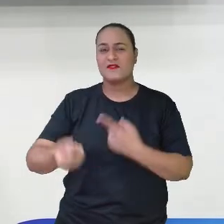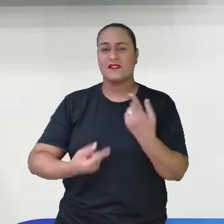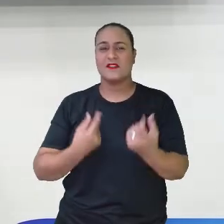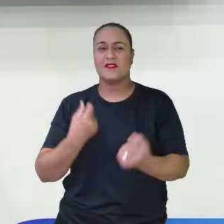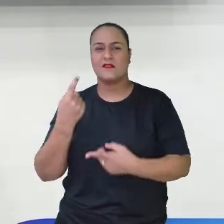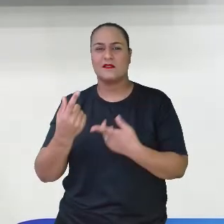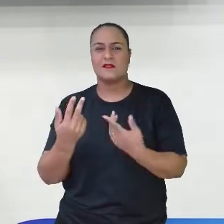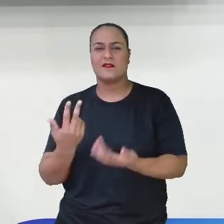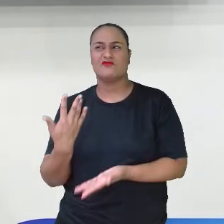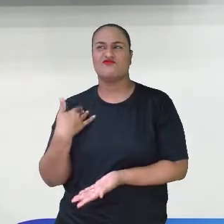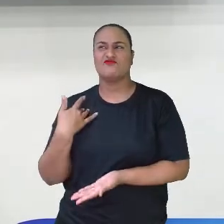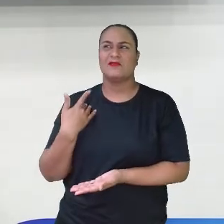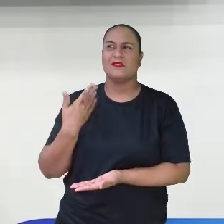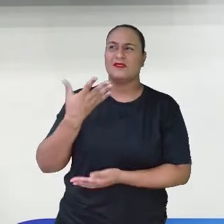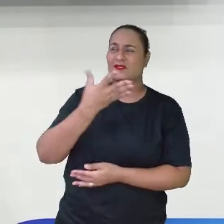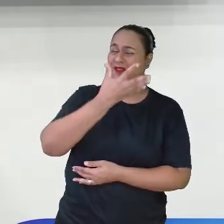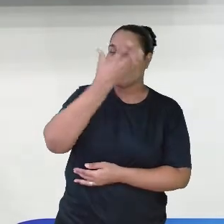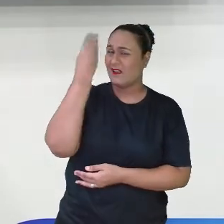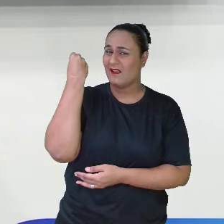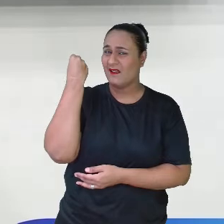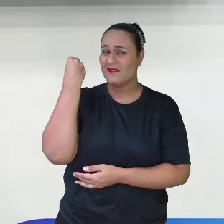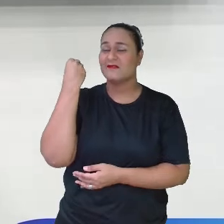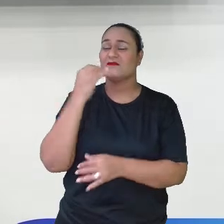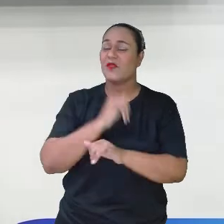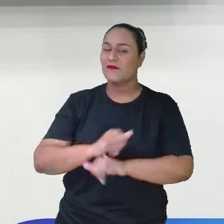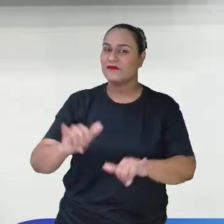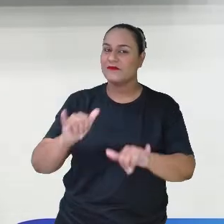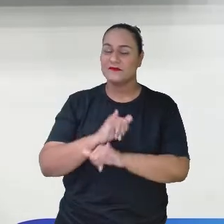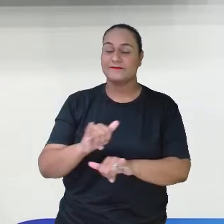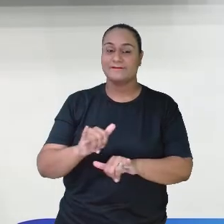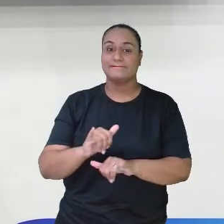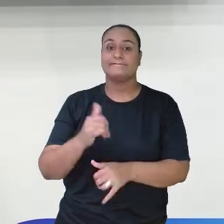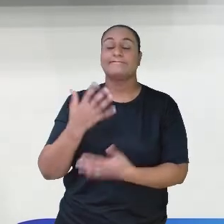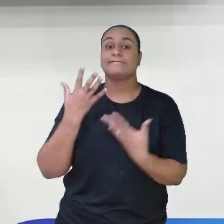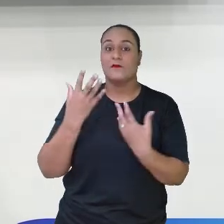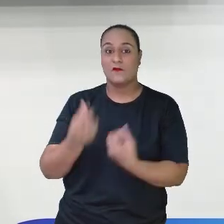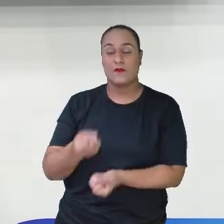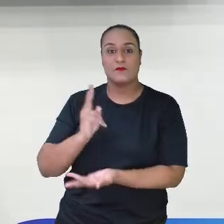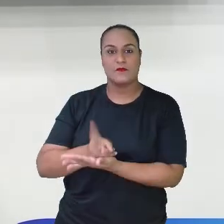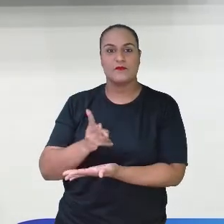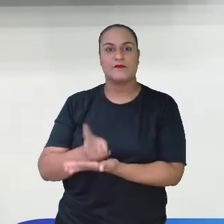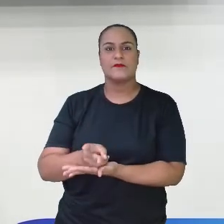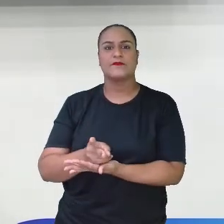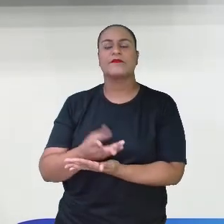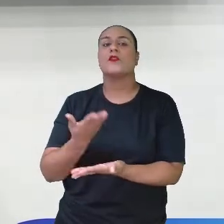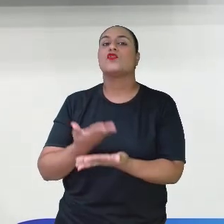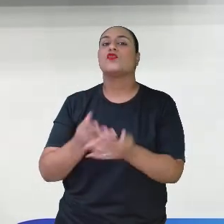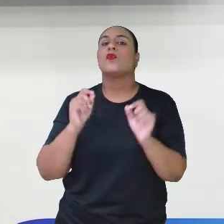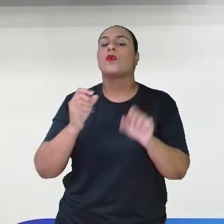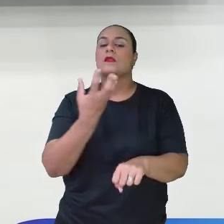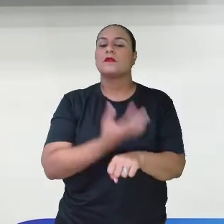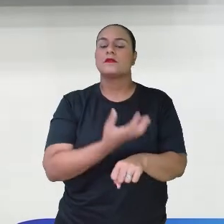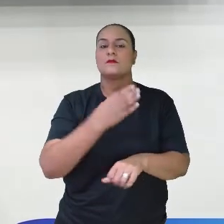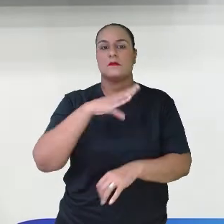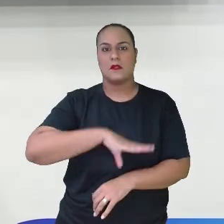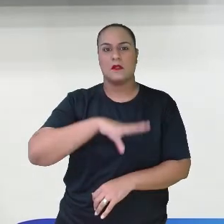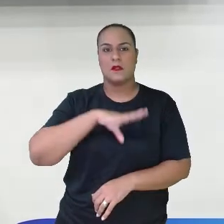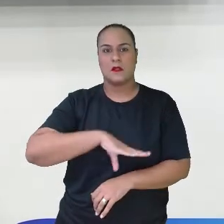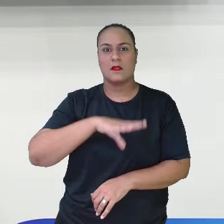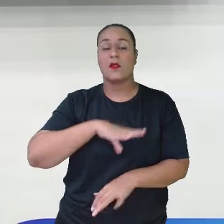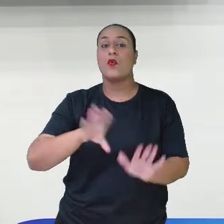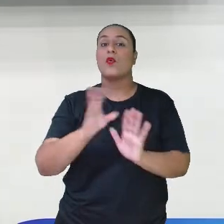meio esquecido mesmo, meio avoado. Mas vamos lá. Vamos estudar hoje o quê? Língua portuguesa. O conteúdo